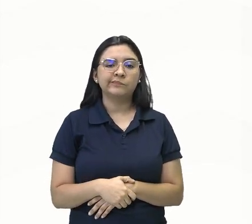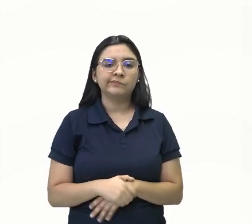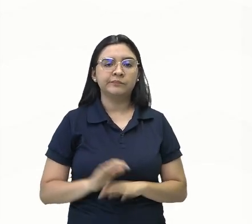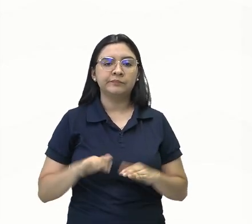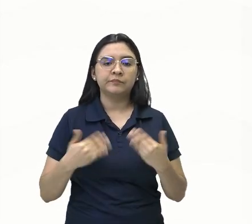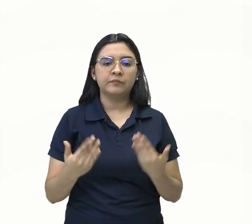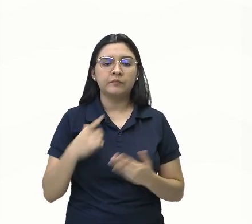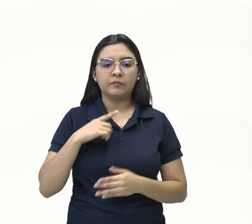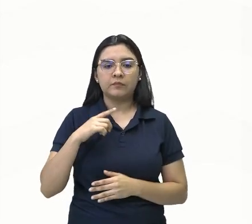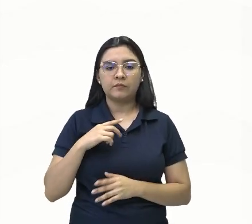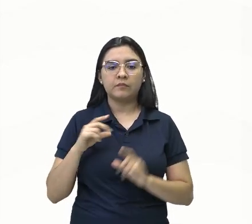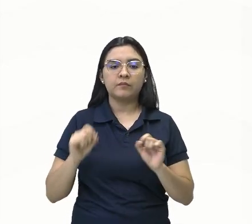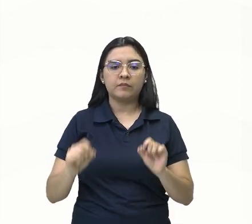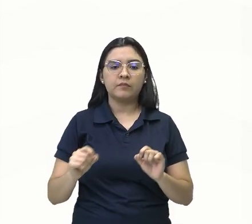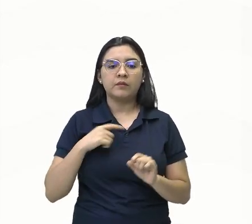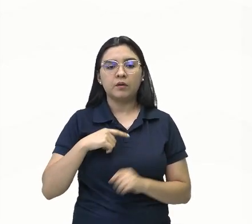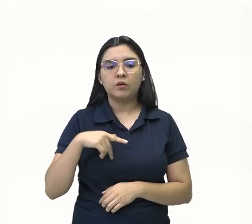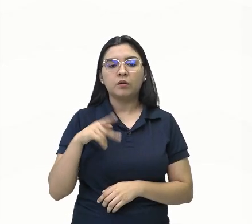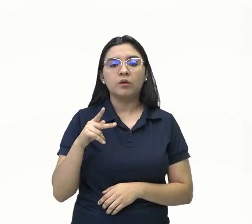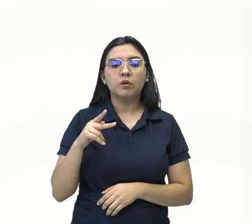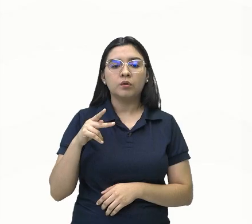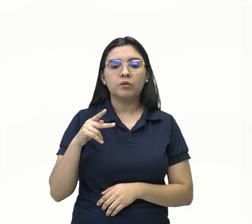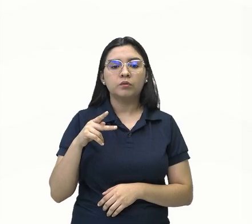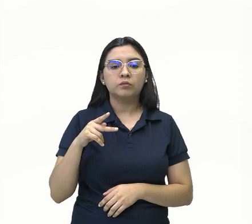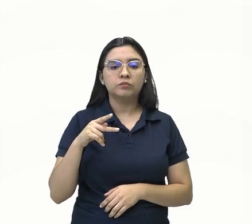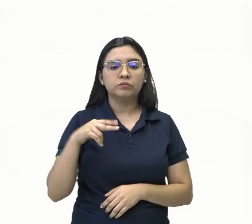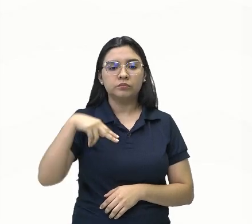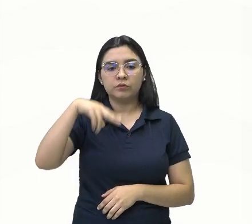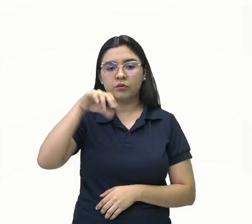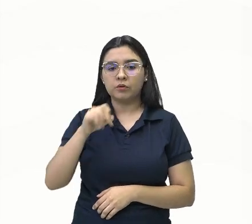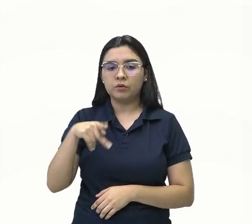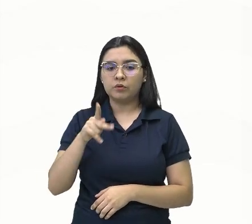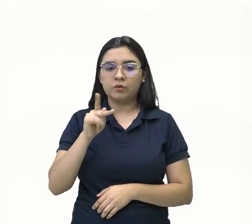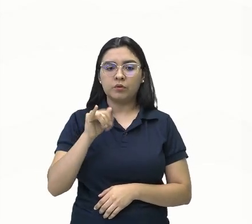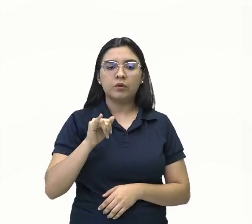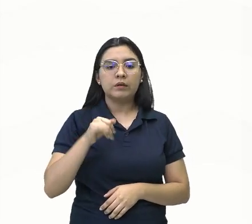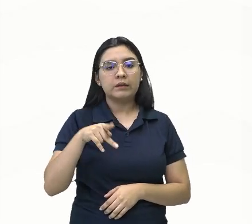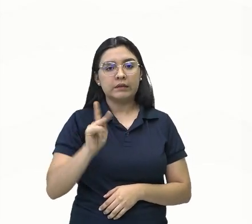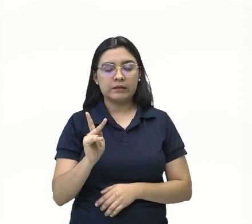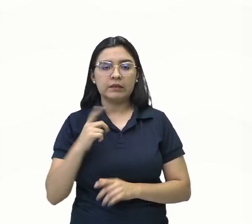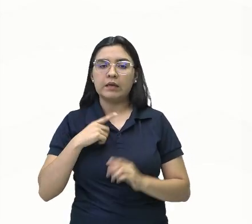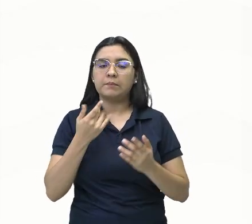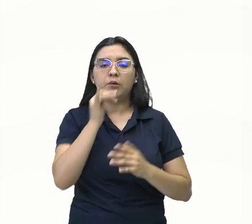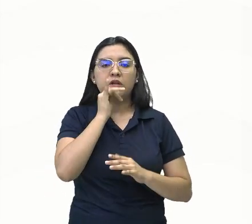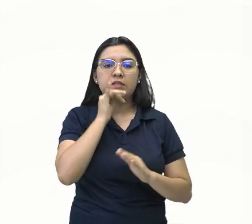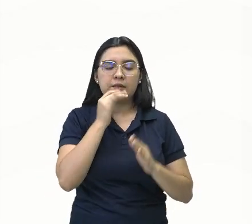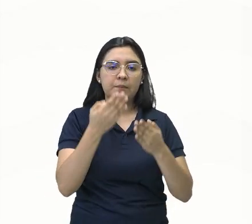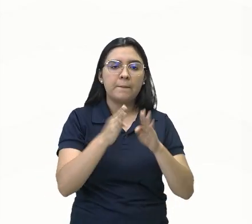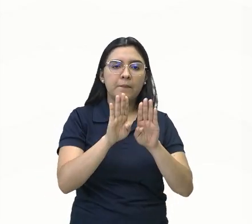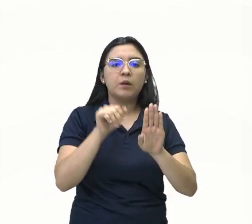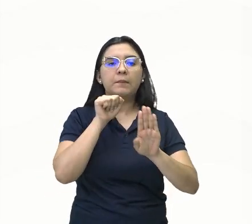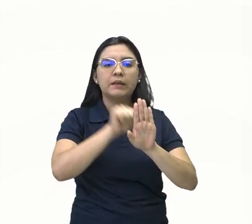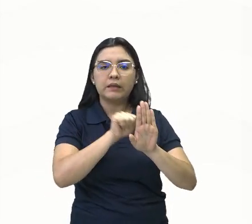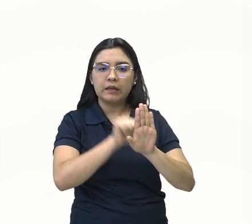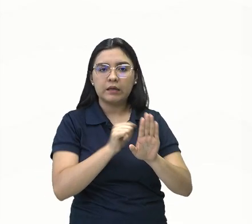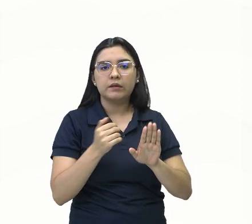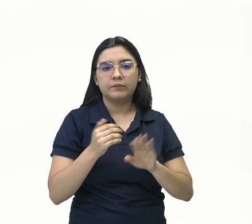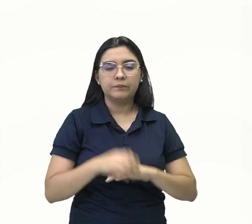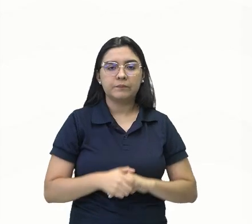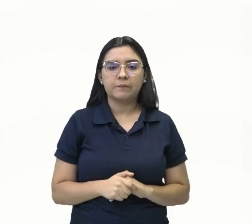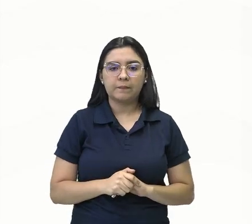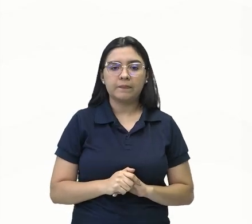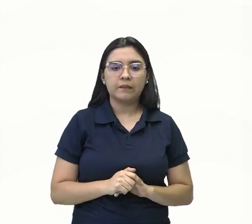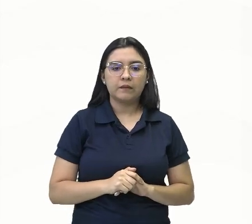Então, knocking é o bater, tá? Normalmente a gente utiliza essa expressão knocking, é bater a porta, tá? Knocking the door. Nesse caso